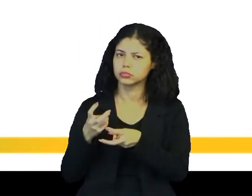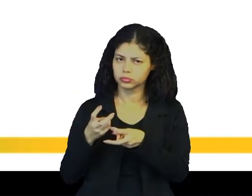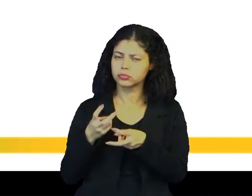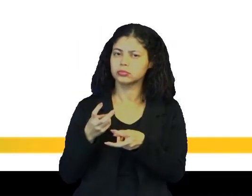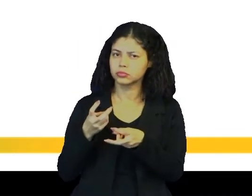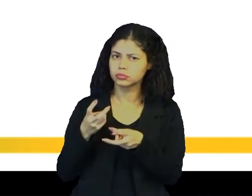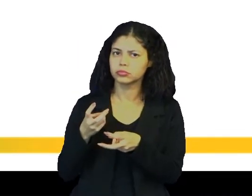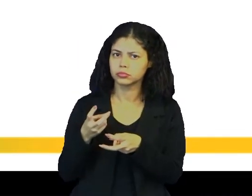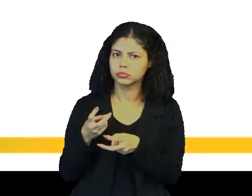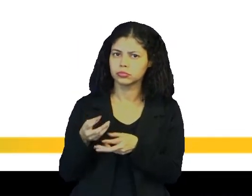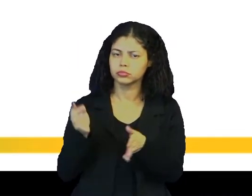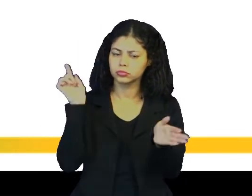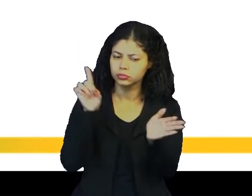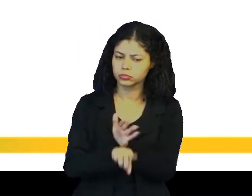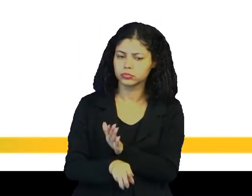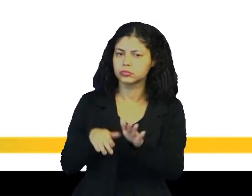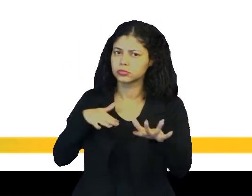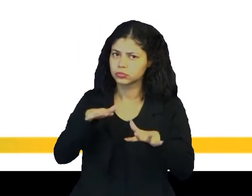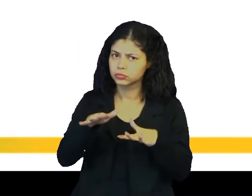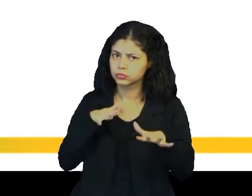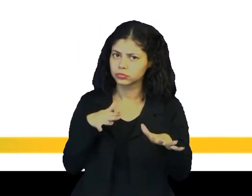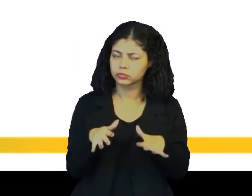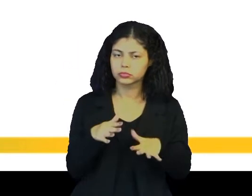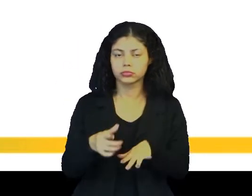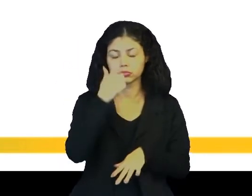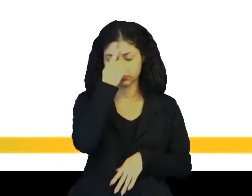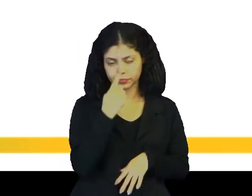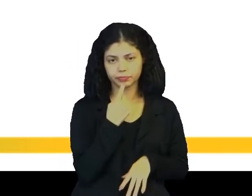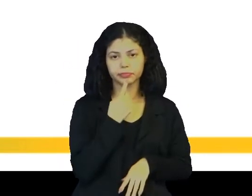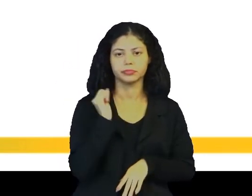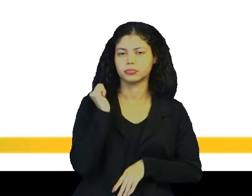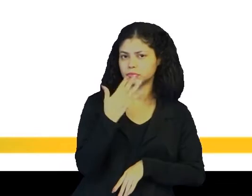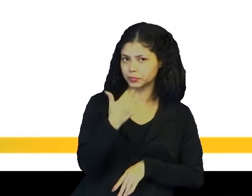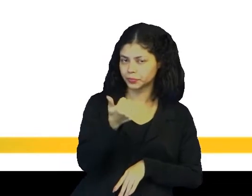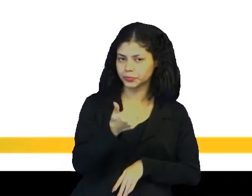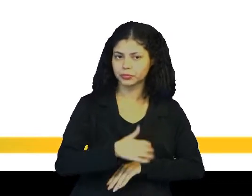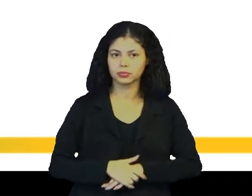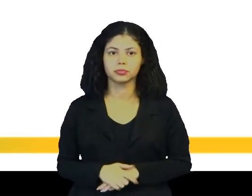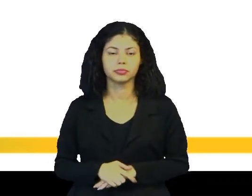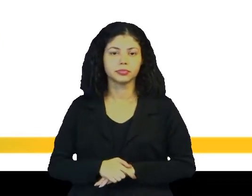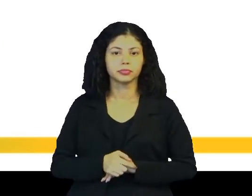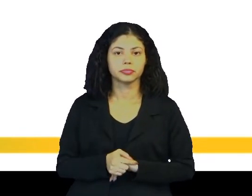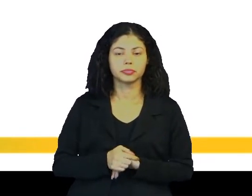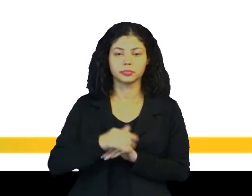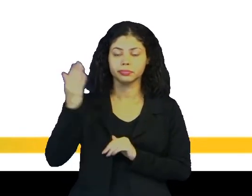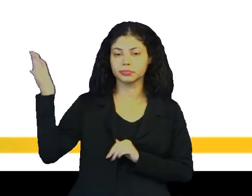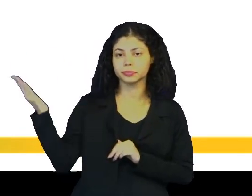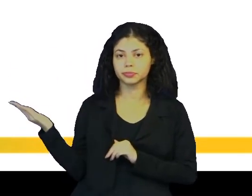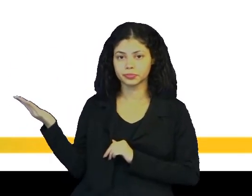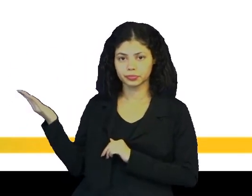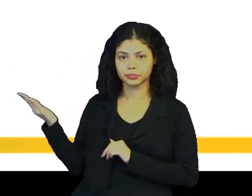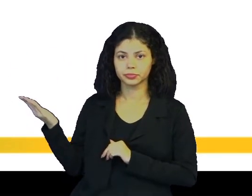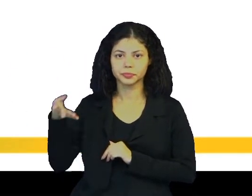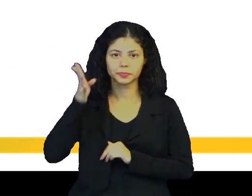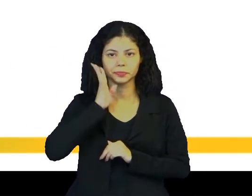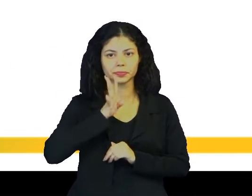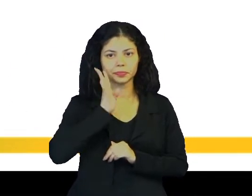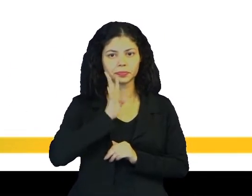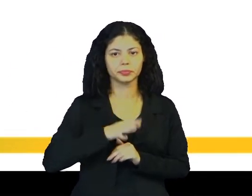essas questões de movimento na figura. Beleza? Olha a outra aí, que